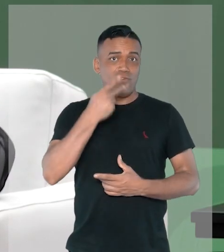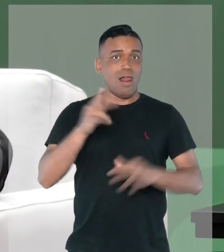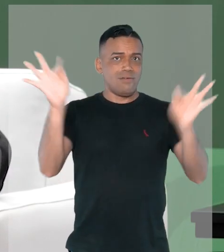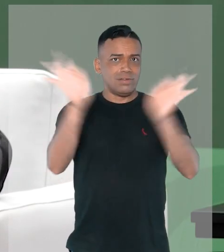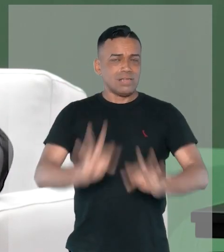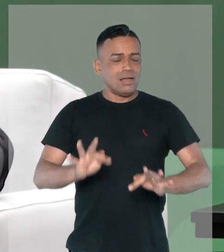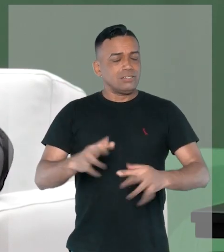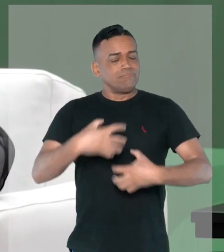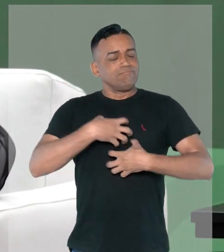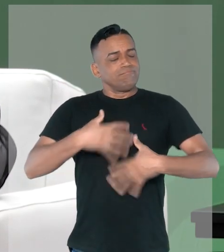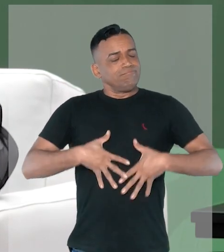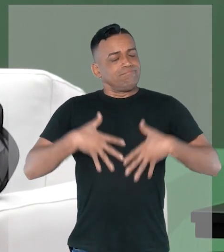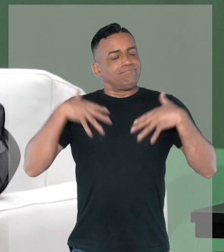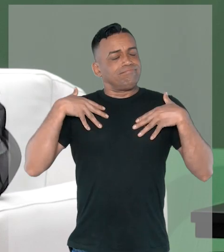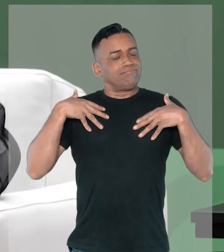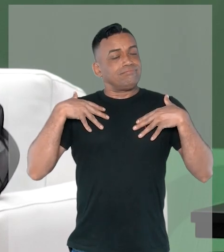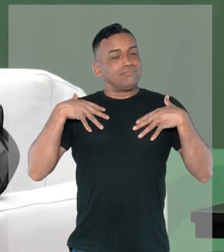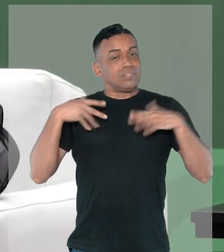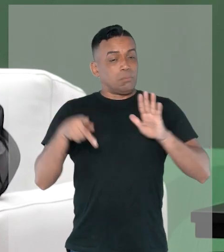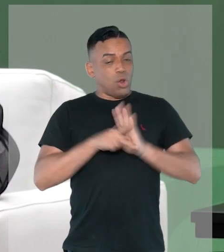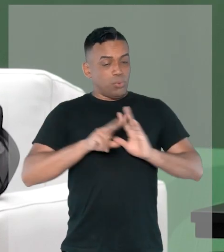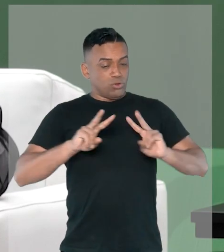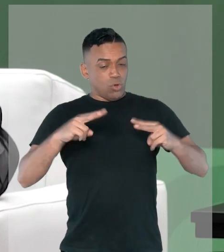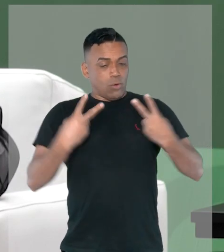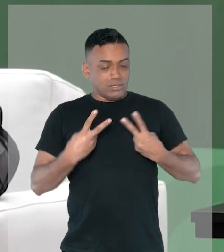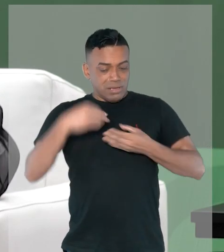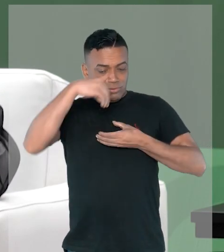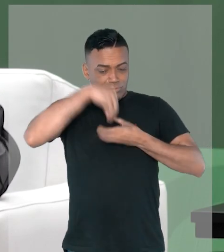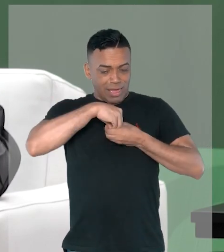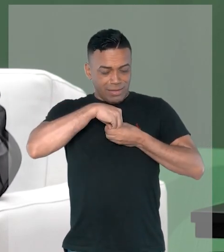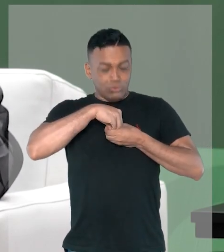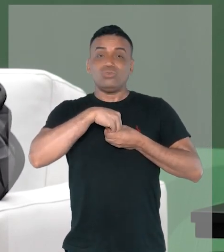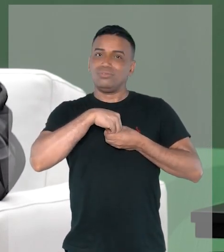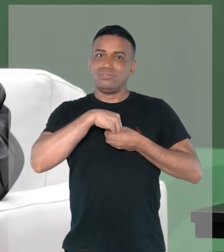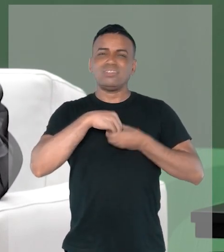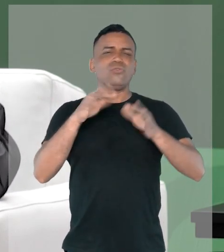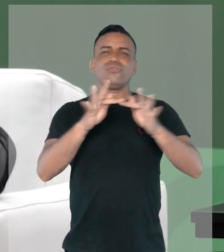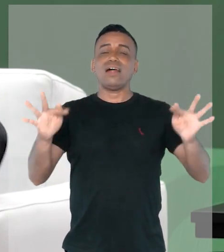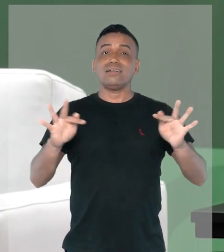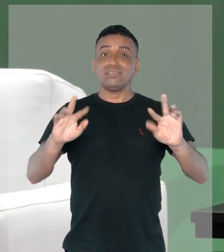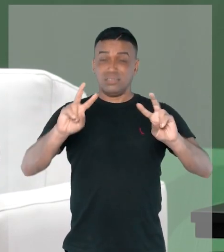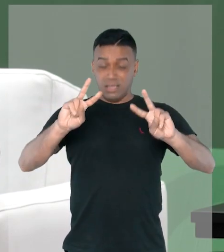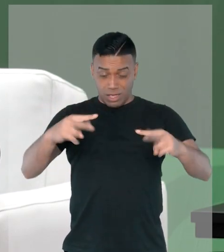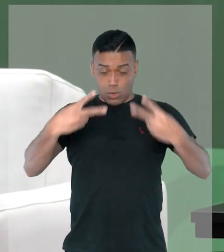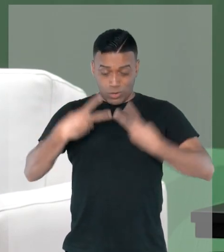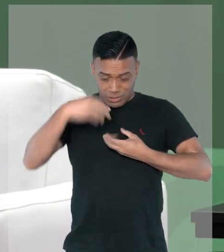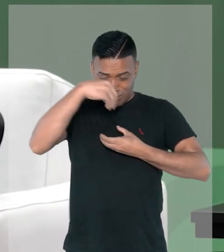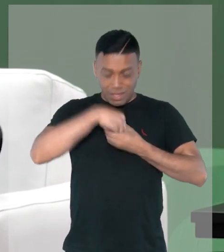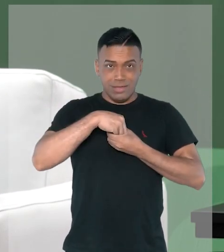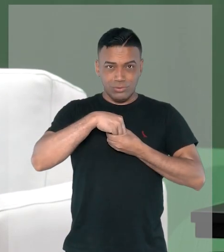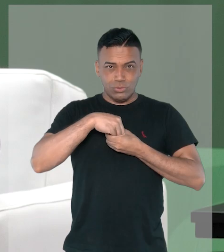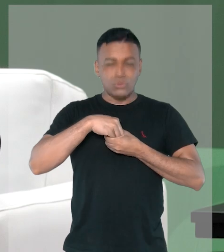felicidade e bem-estar, tem a ver com a nossa conhecer a si mesmo. É a famosa frase, né? Conhece-te a ti mesmo, lá